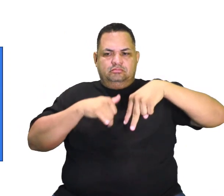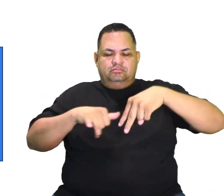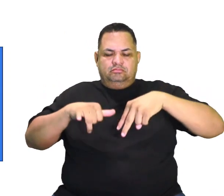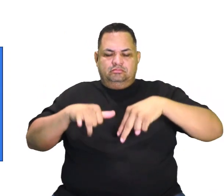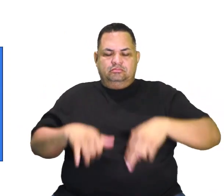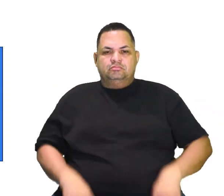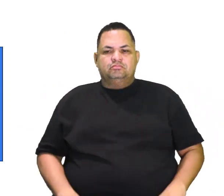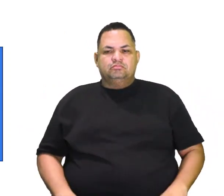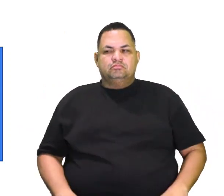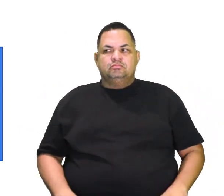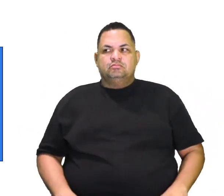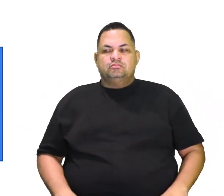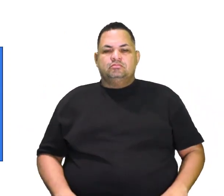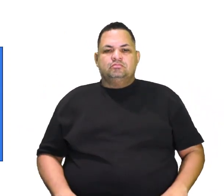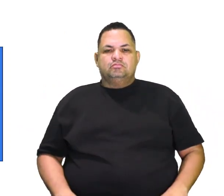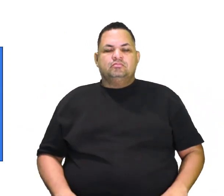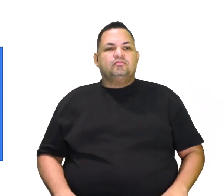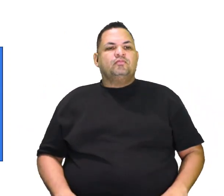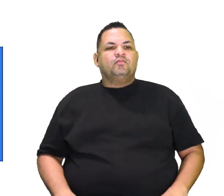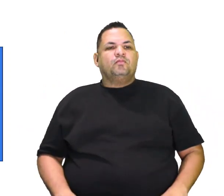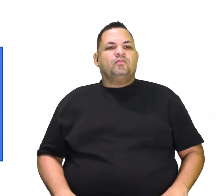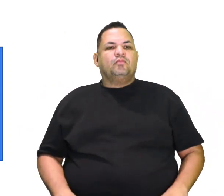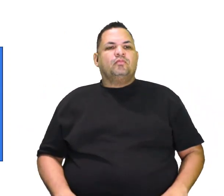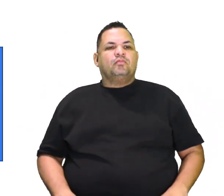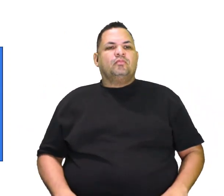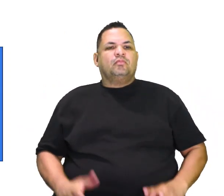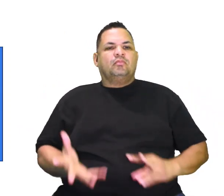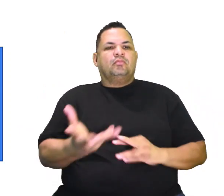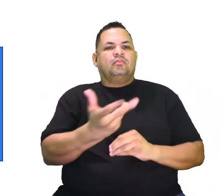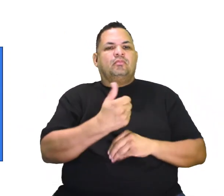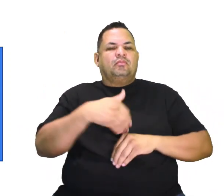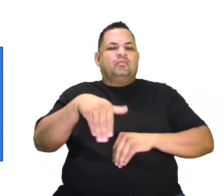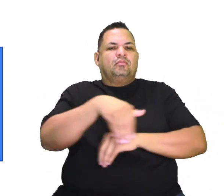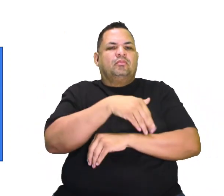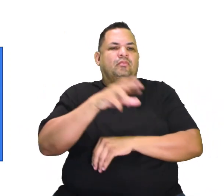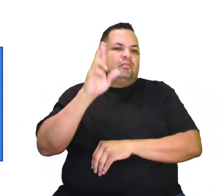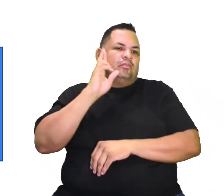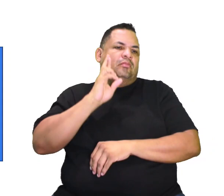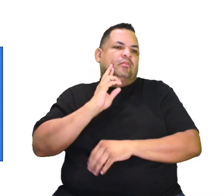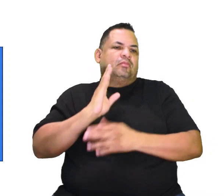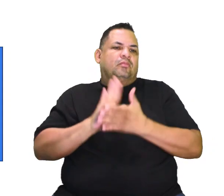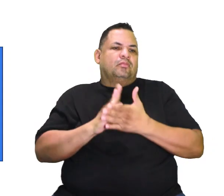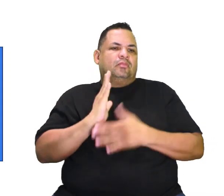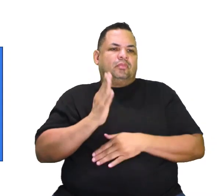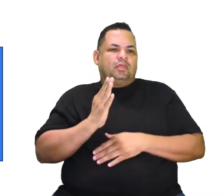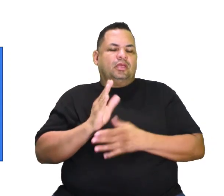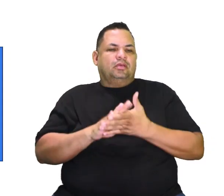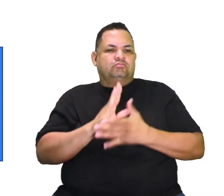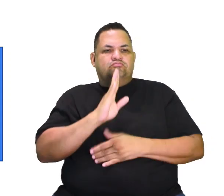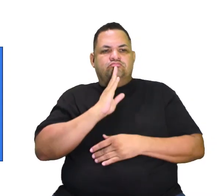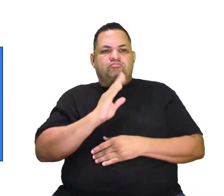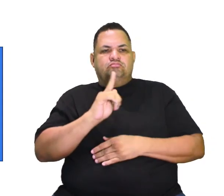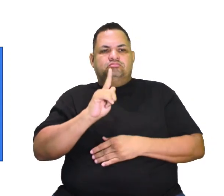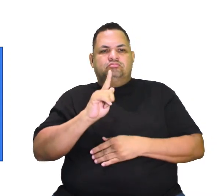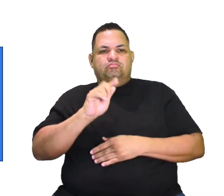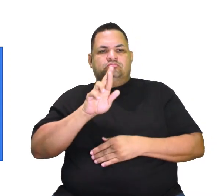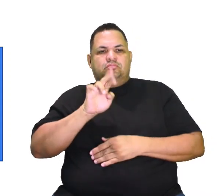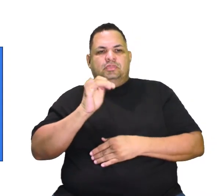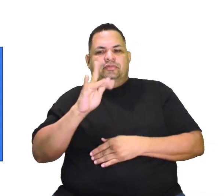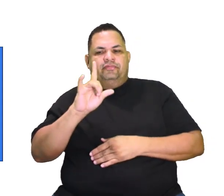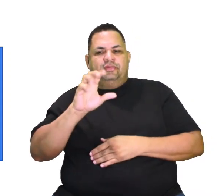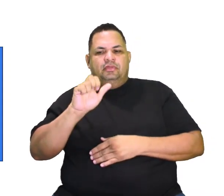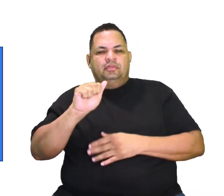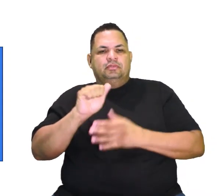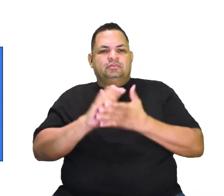nesse tema, que é a arte de rua em Rondônia. No caso, o grafite. Vocês já têm conhecimento do que é o grafite, né? Que